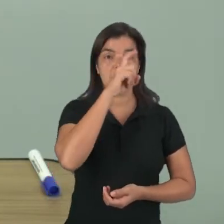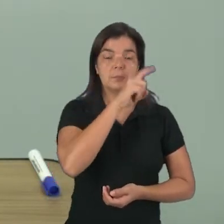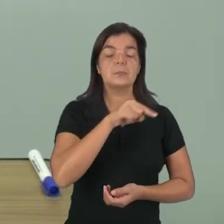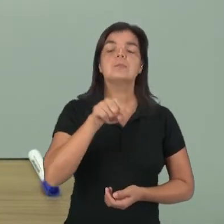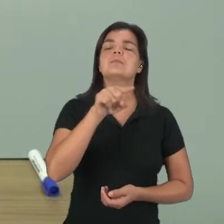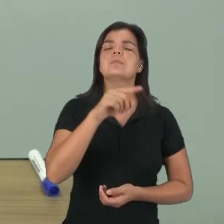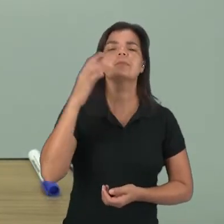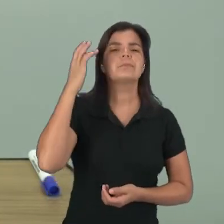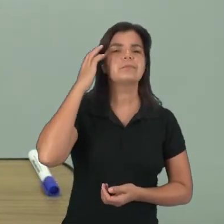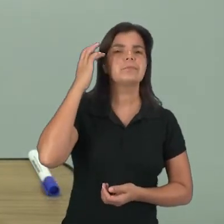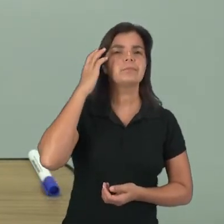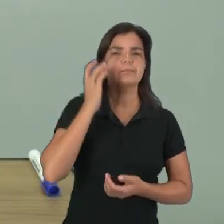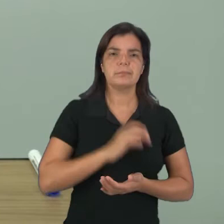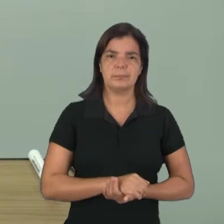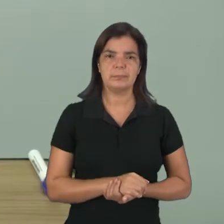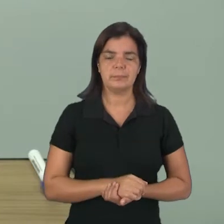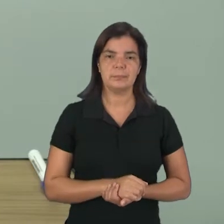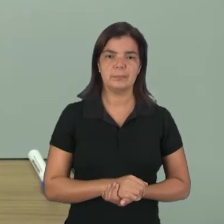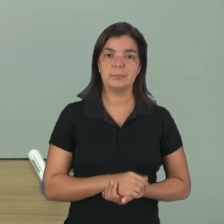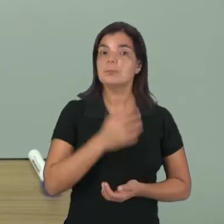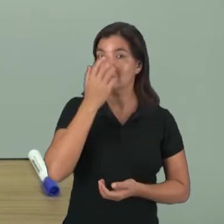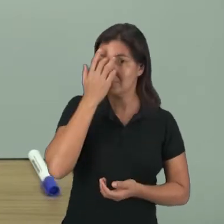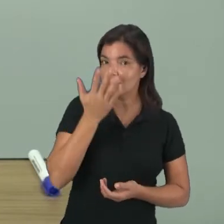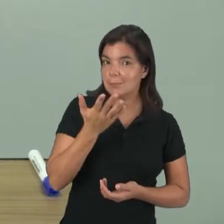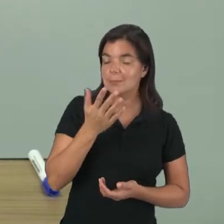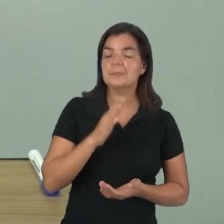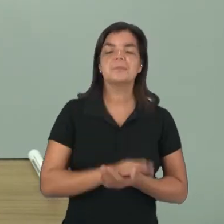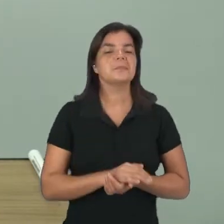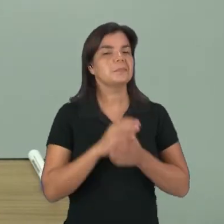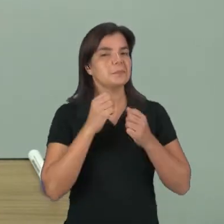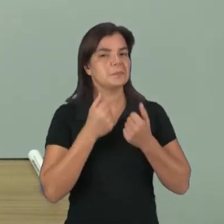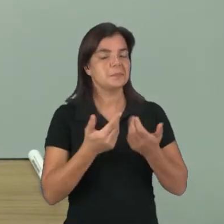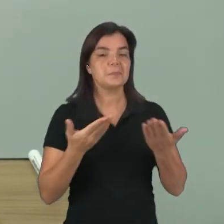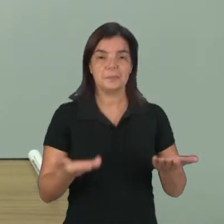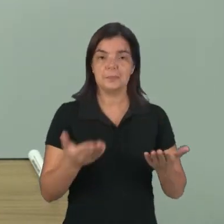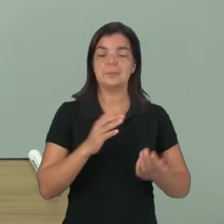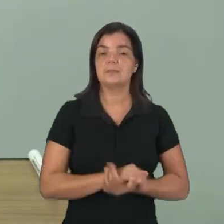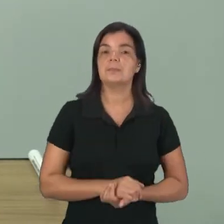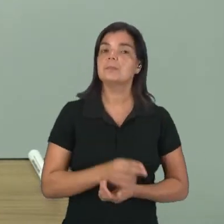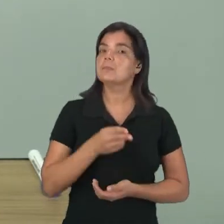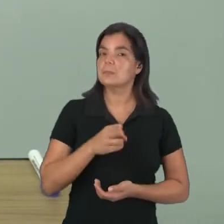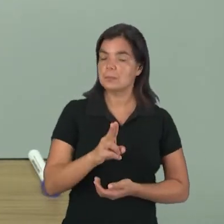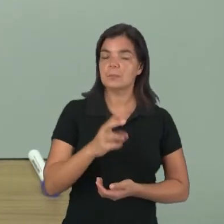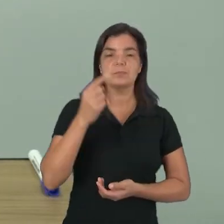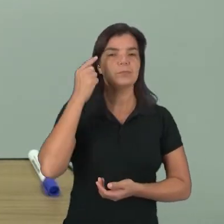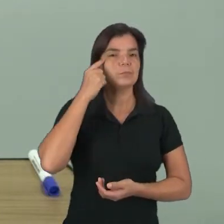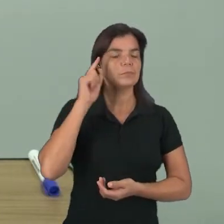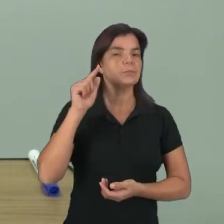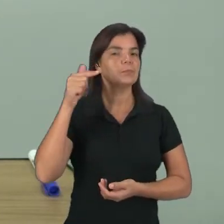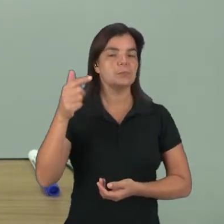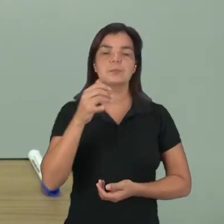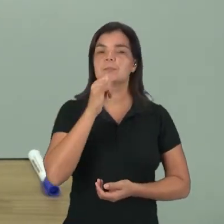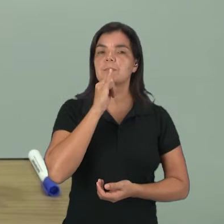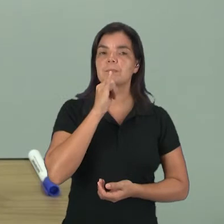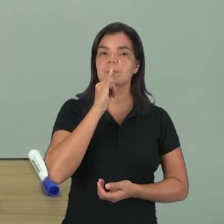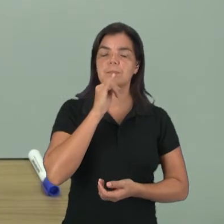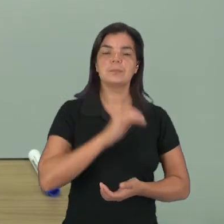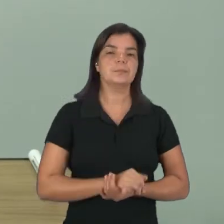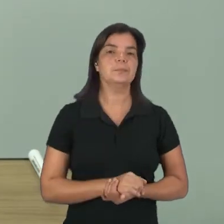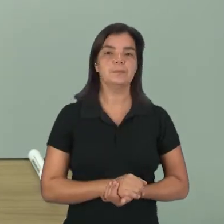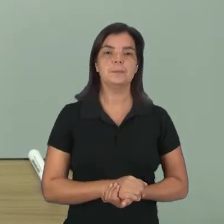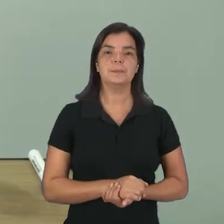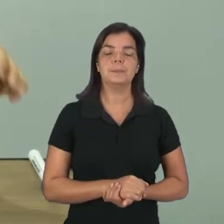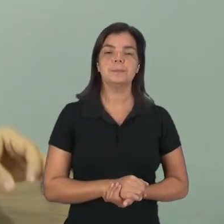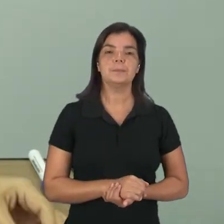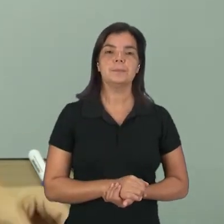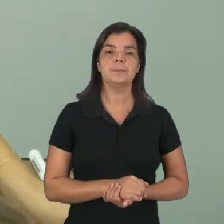vocês acharam? Fácil? Muito bem, mas vamos continuar? Vamos pensar em outros exemplos. Vamos pegar